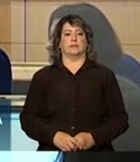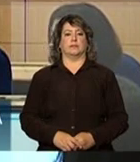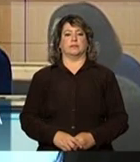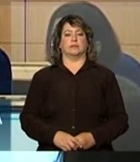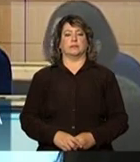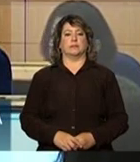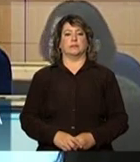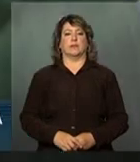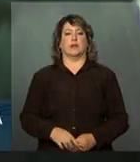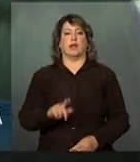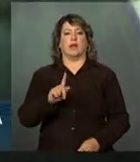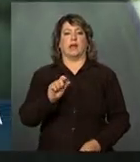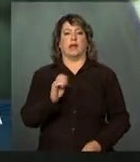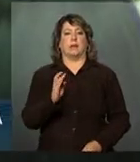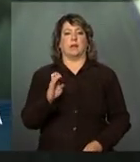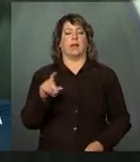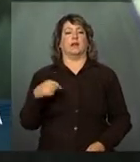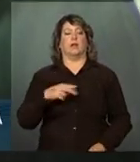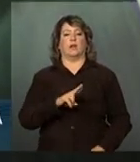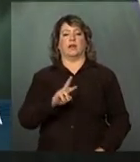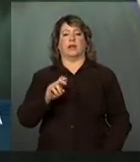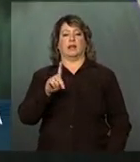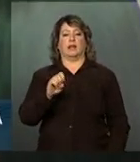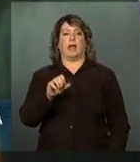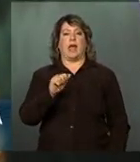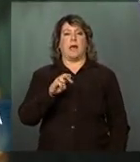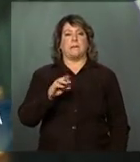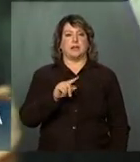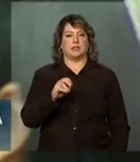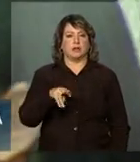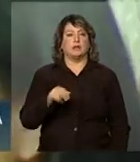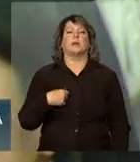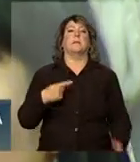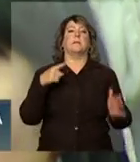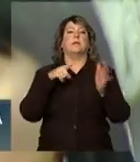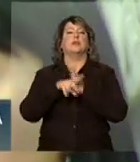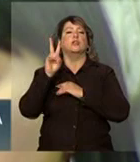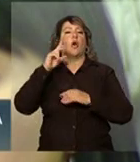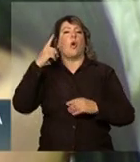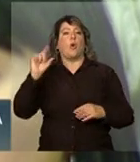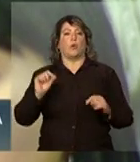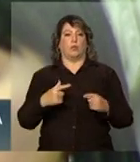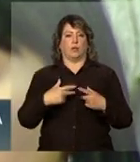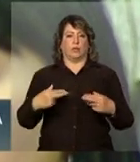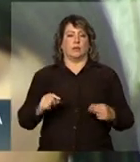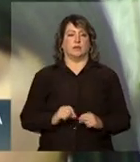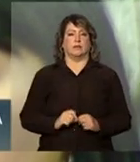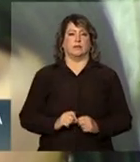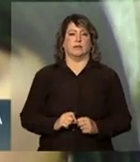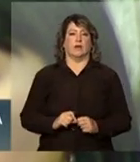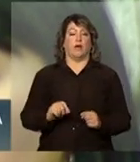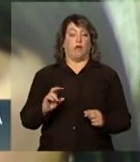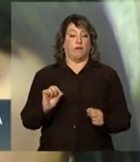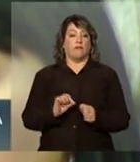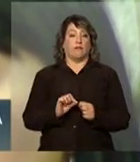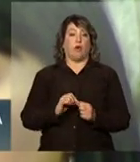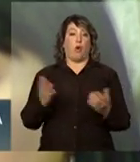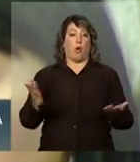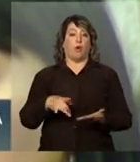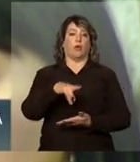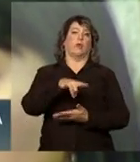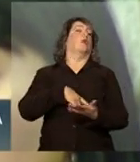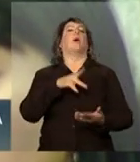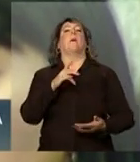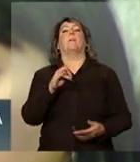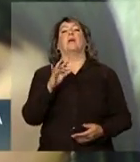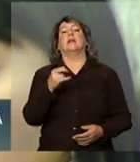Ok, Gabriela Lafetá, da Rede Amazônica. Uma pergunta sobre um outro assunto. Foi instituída hoje uma portaria no Diário